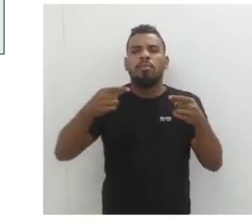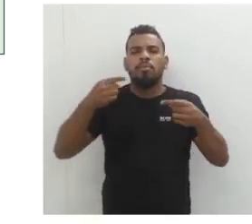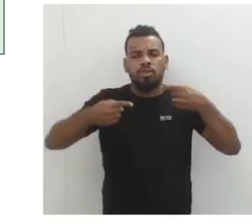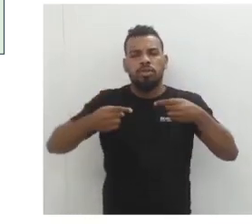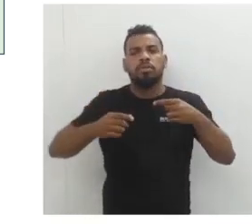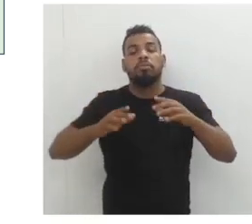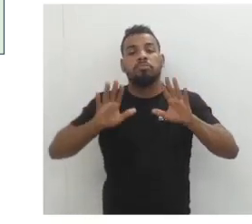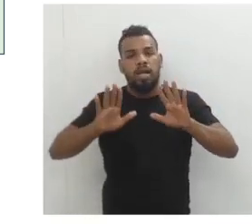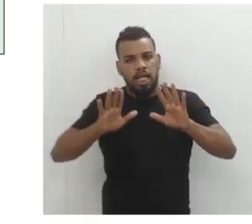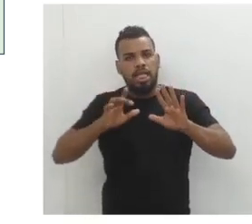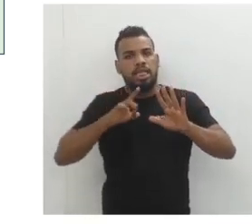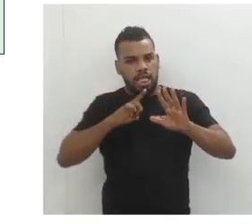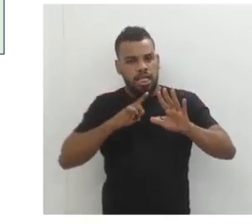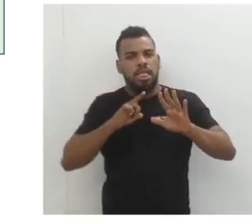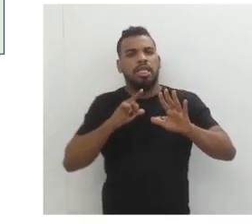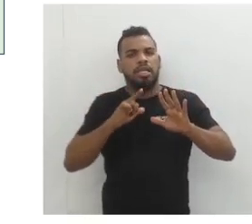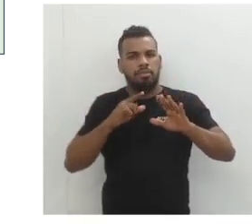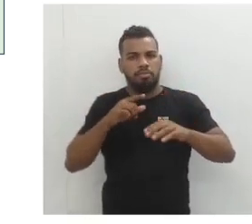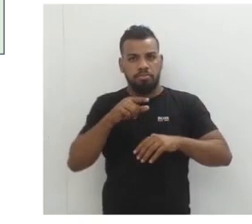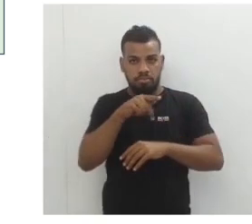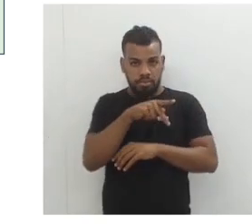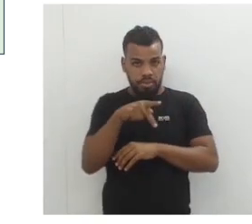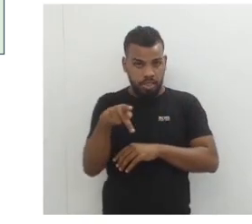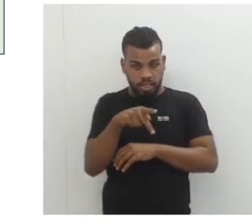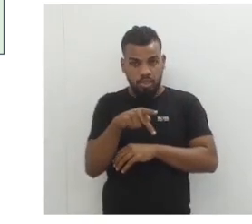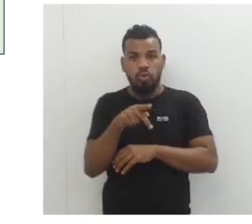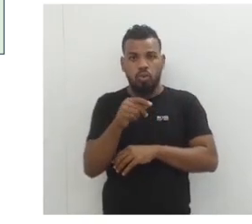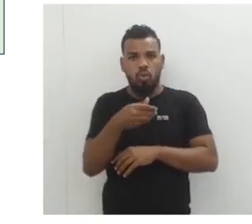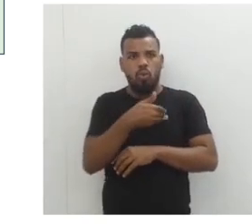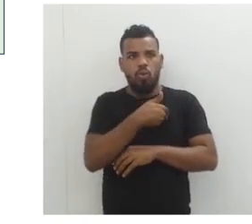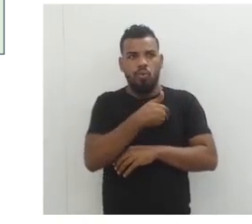ainda tendo como presidente